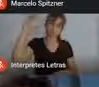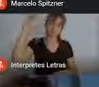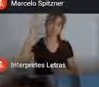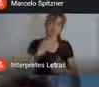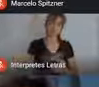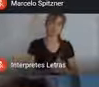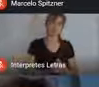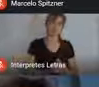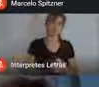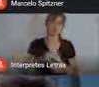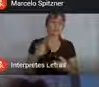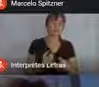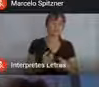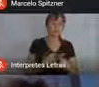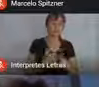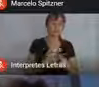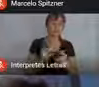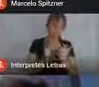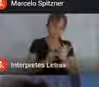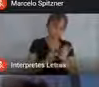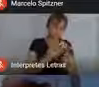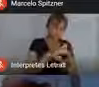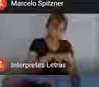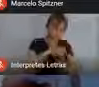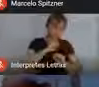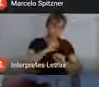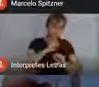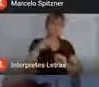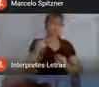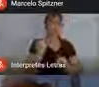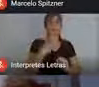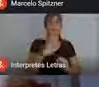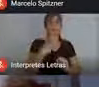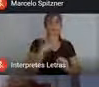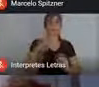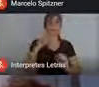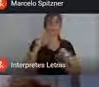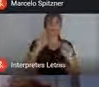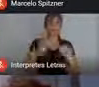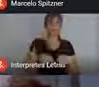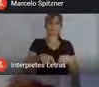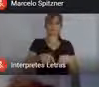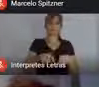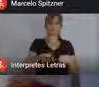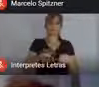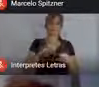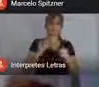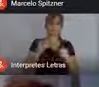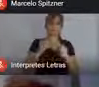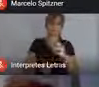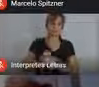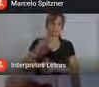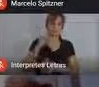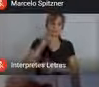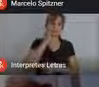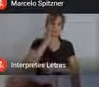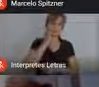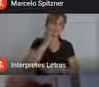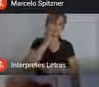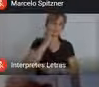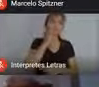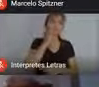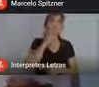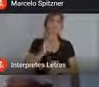academia, que vai de encontro a essa postura, a esse discurso, que é um discurso preconceituoso, é